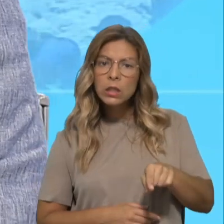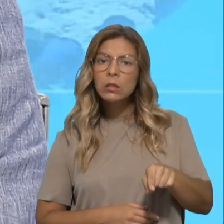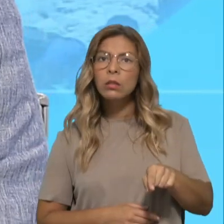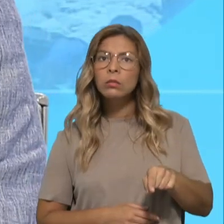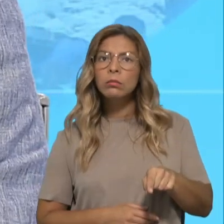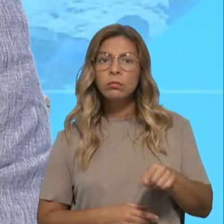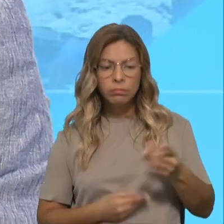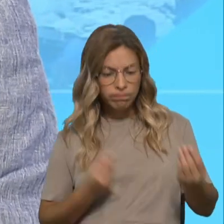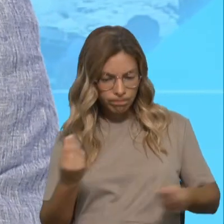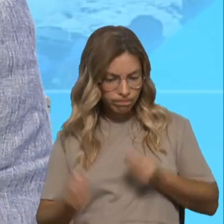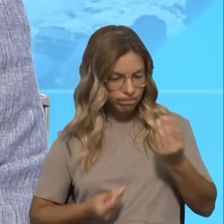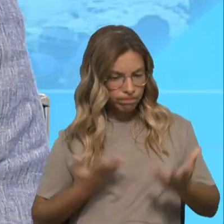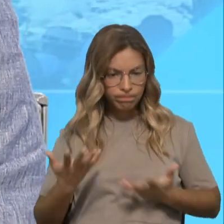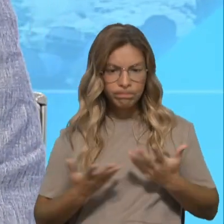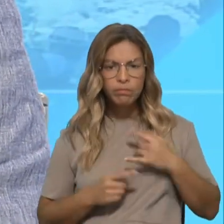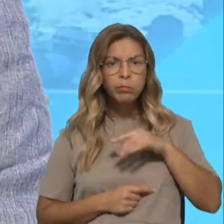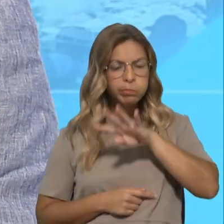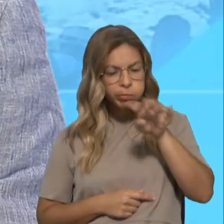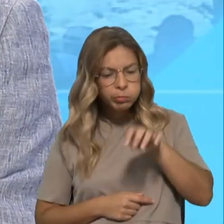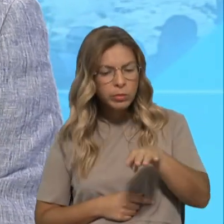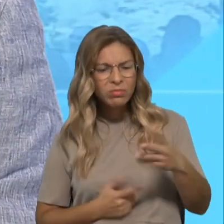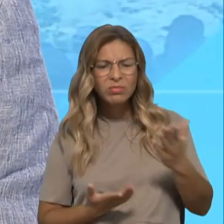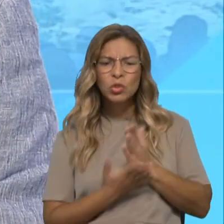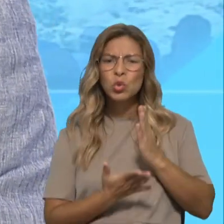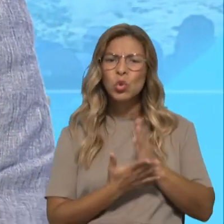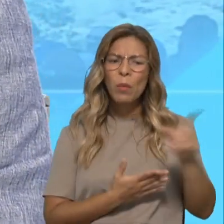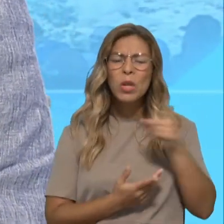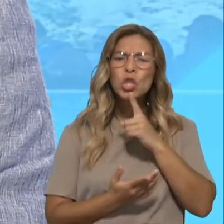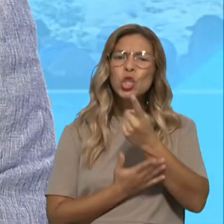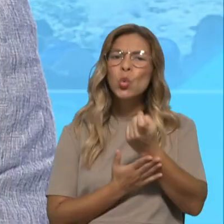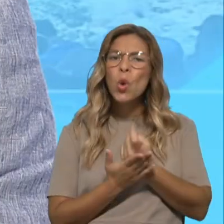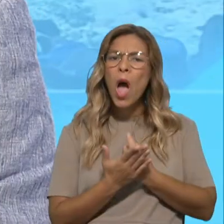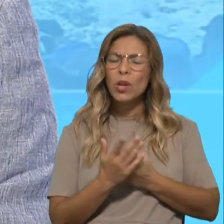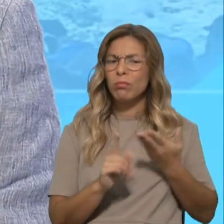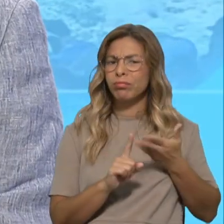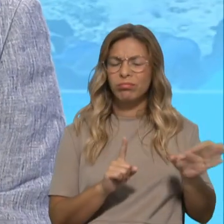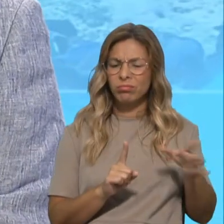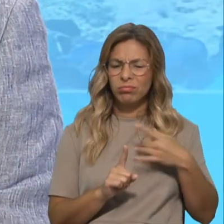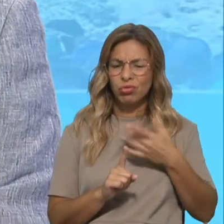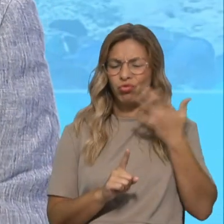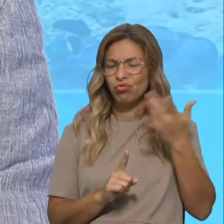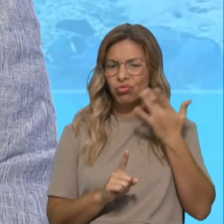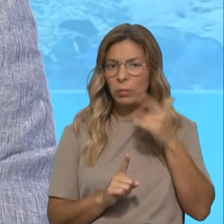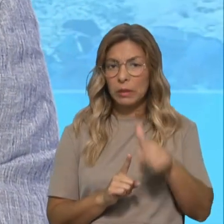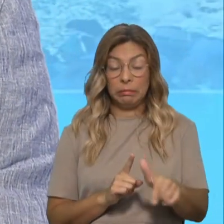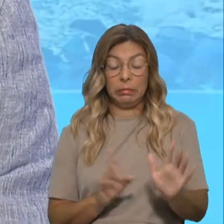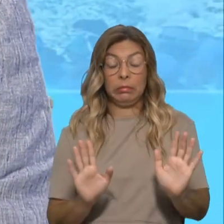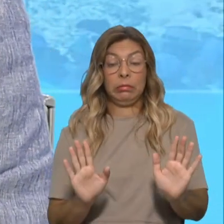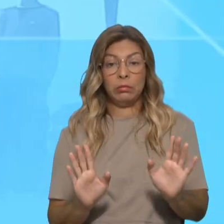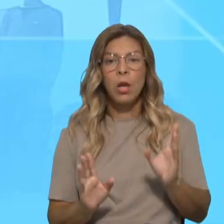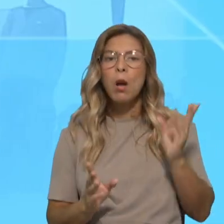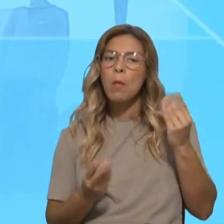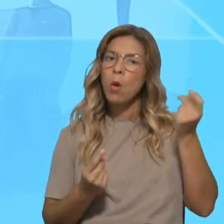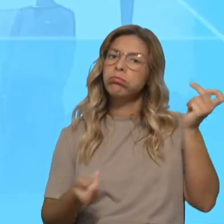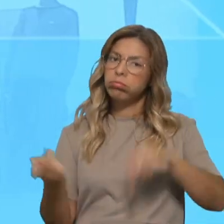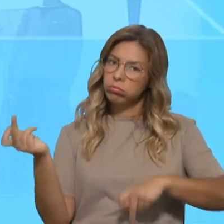de questionários idiotas nas escolas, e isso gera um grande susto. Portanto, houve um conjunto de fenómenos que